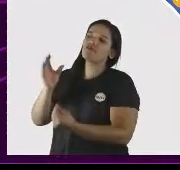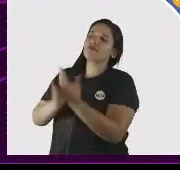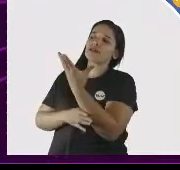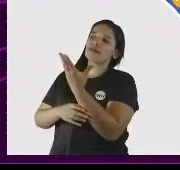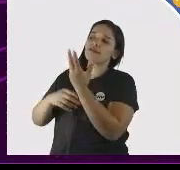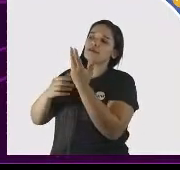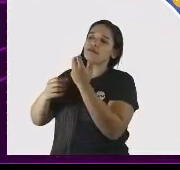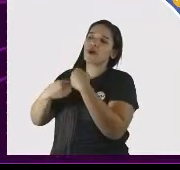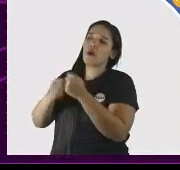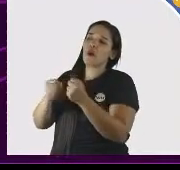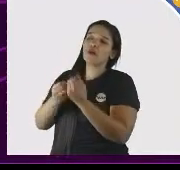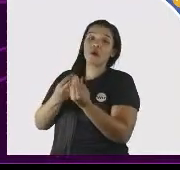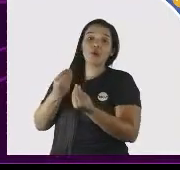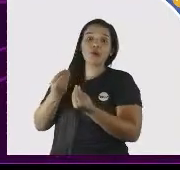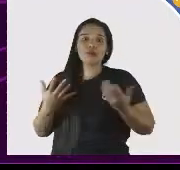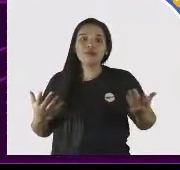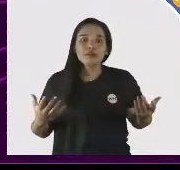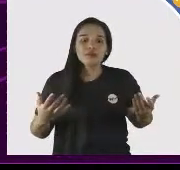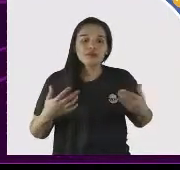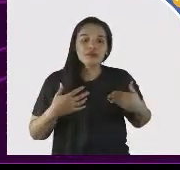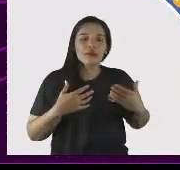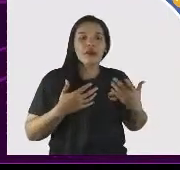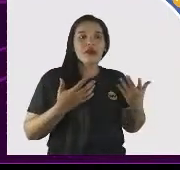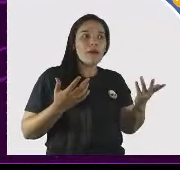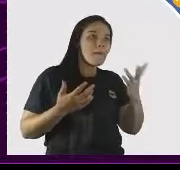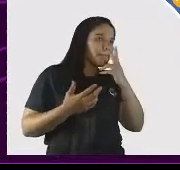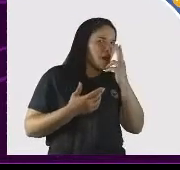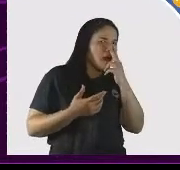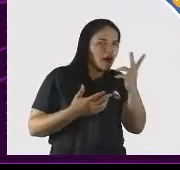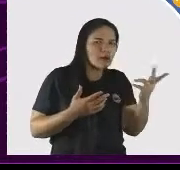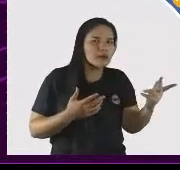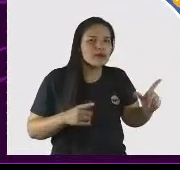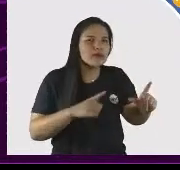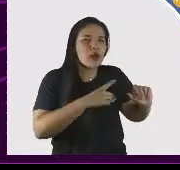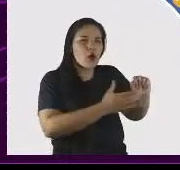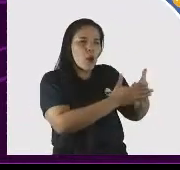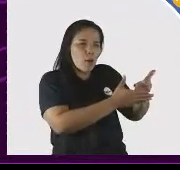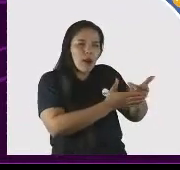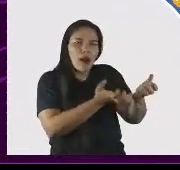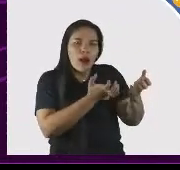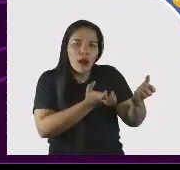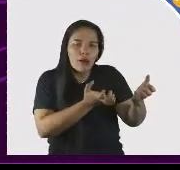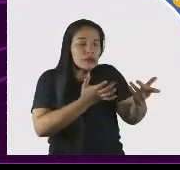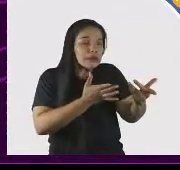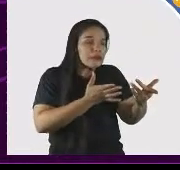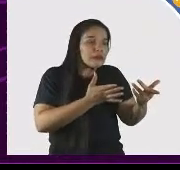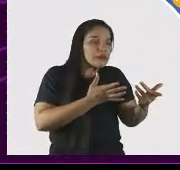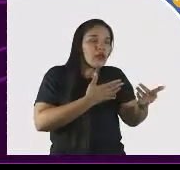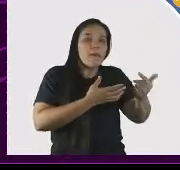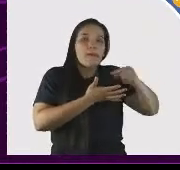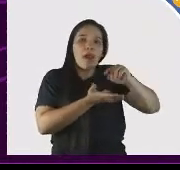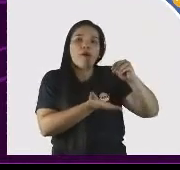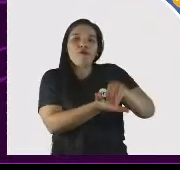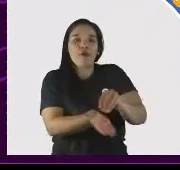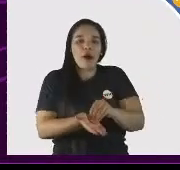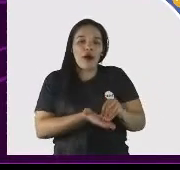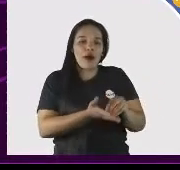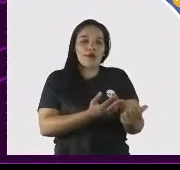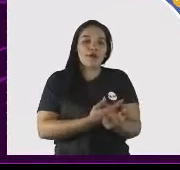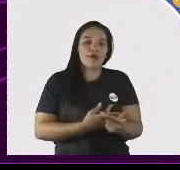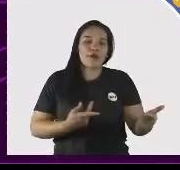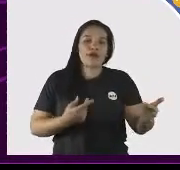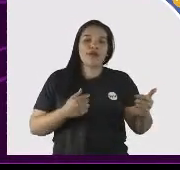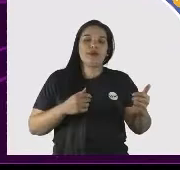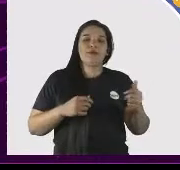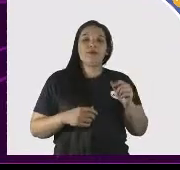um pouco parecido né a demanda atenção tá entregando tanto porque tem todas essas questões né Sem dúvida Bruno é o